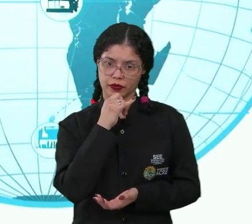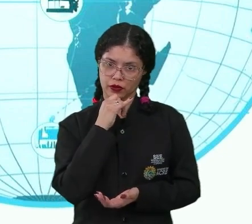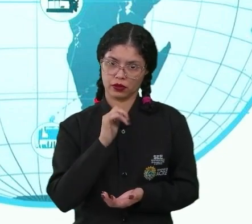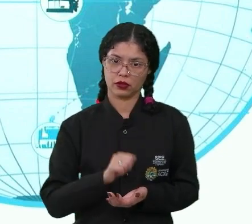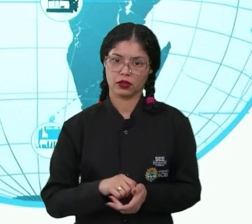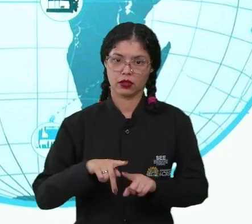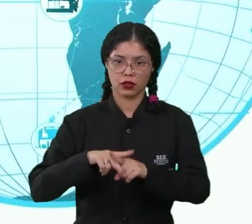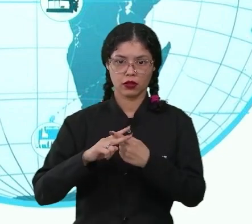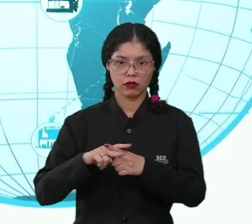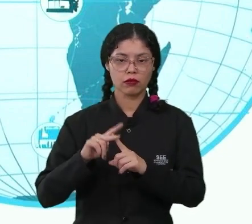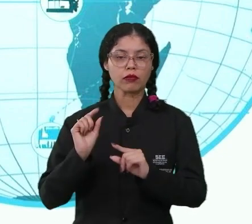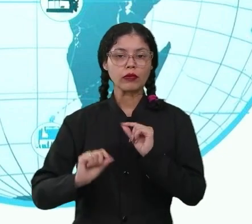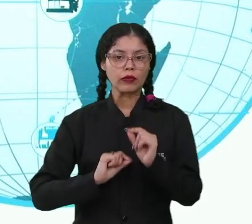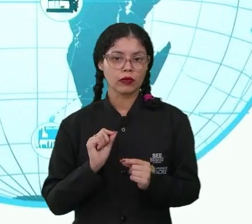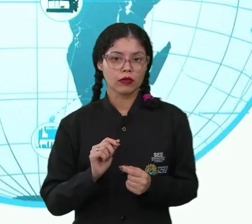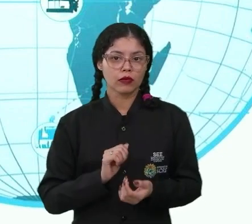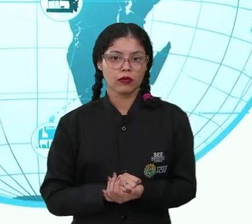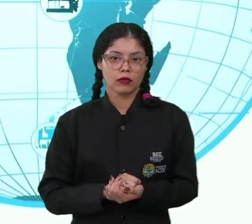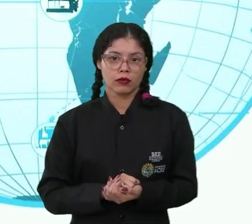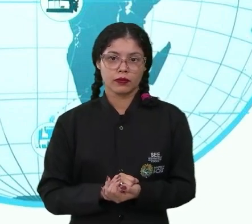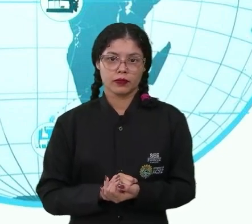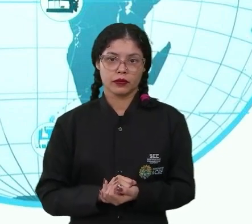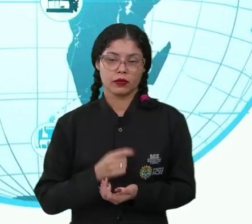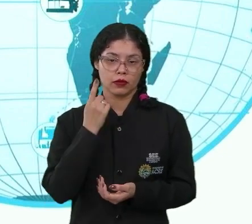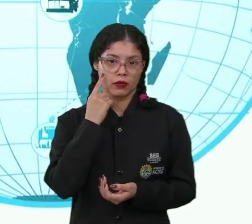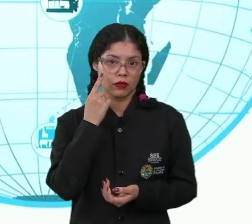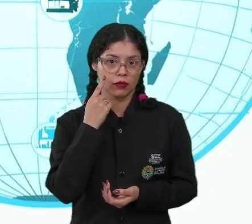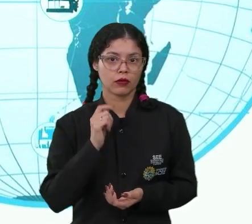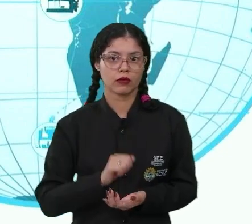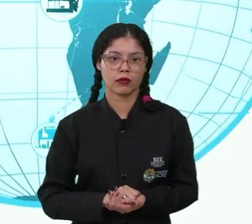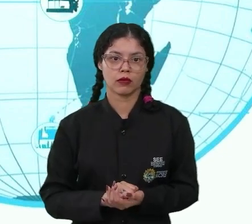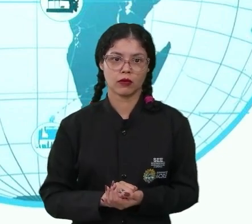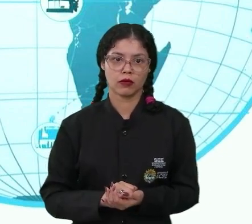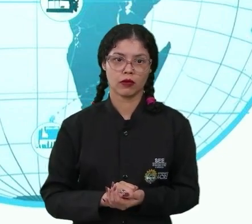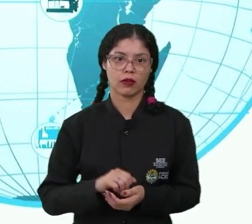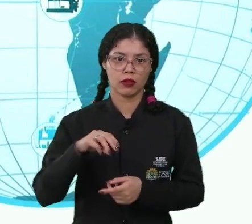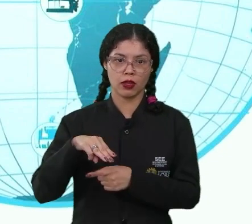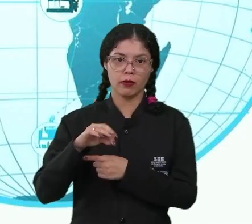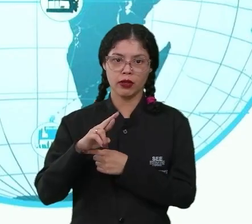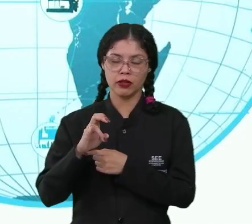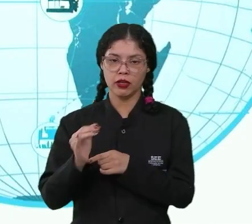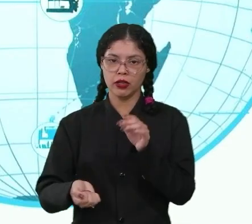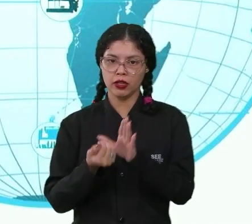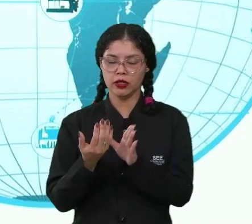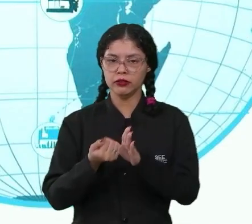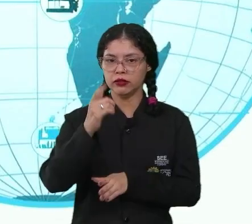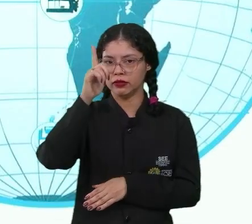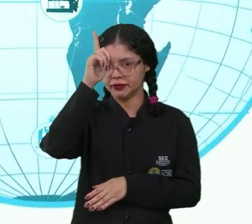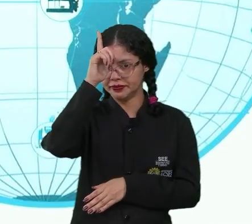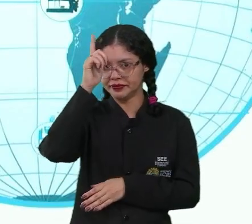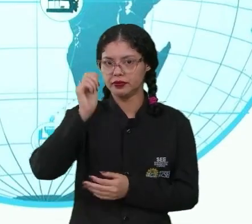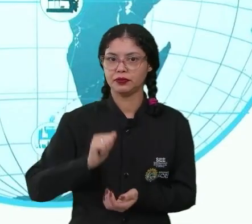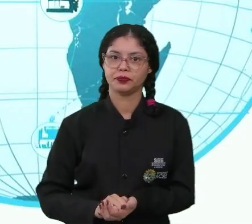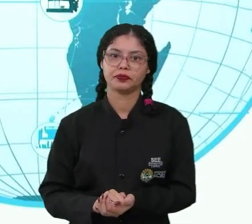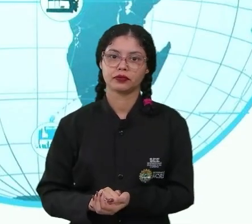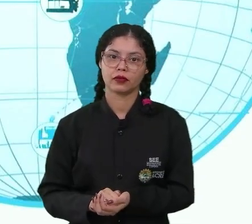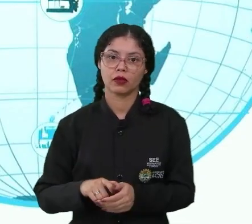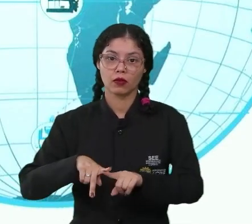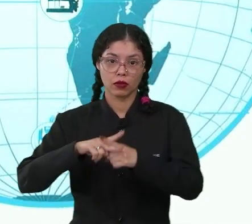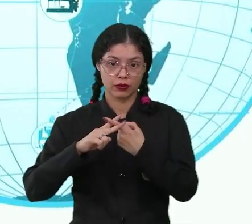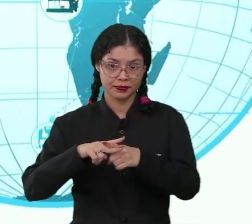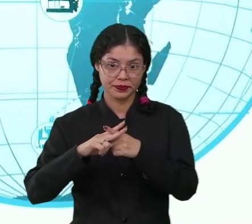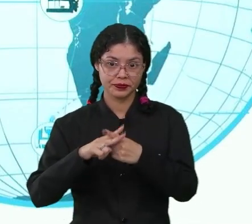da fragmentação? Olha que interessante, motores produzidos na Alemanha.